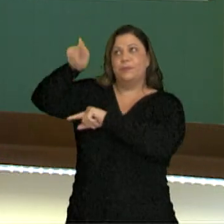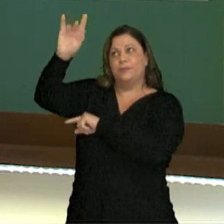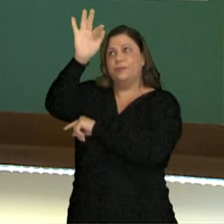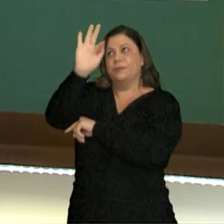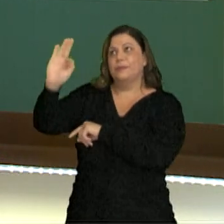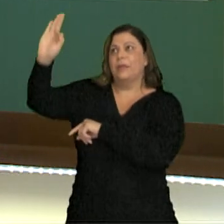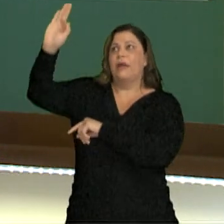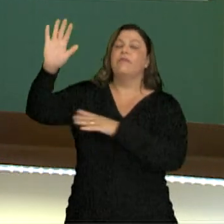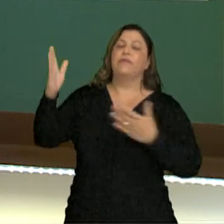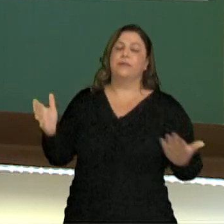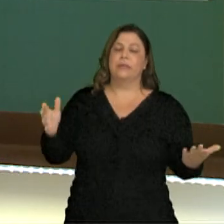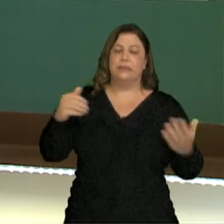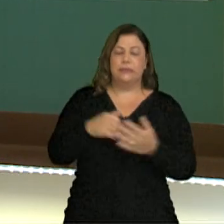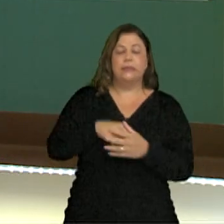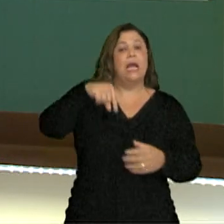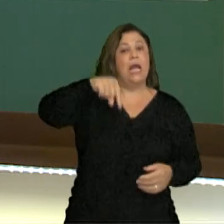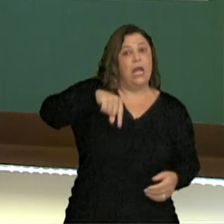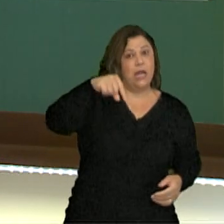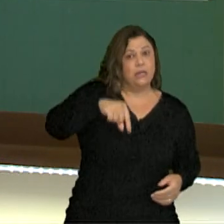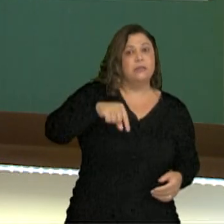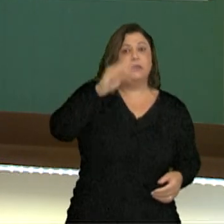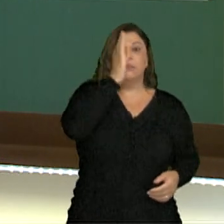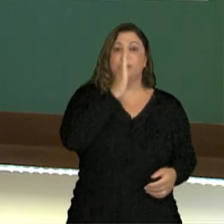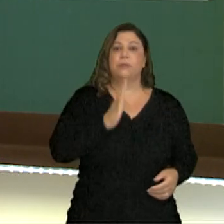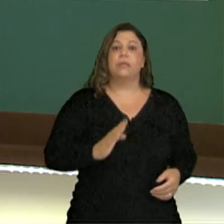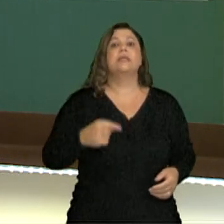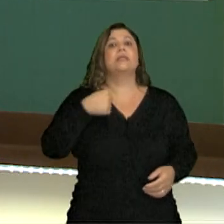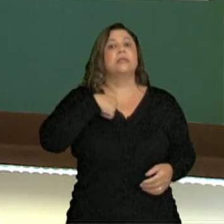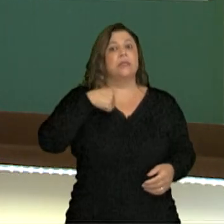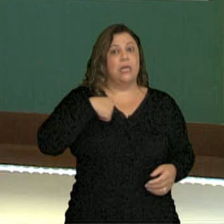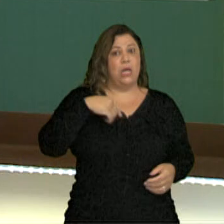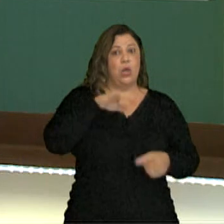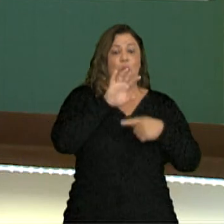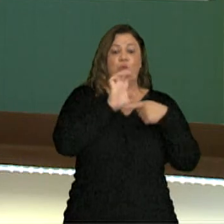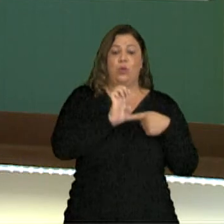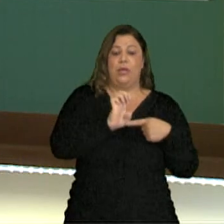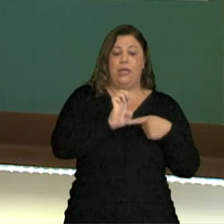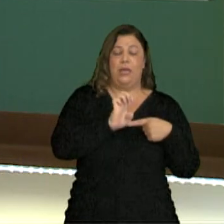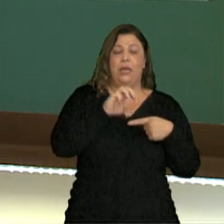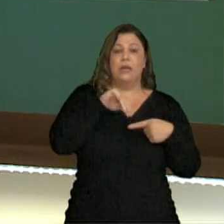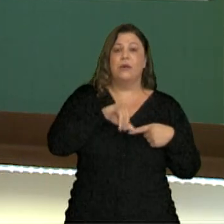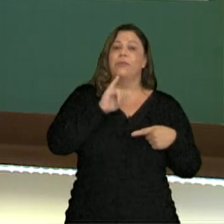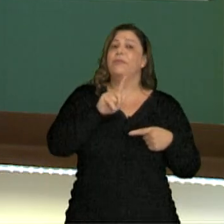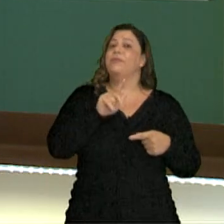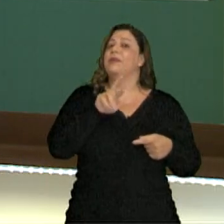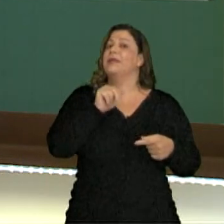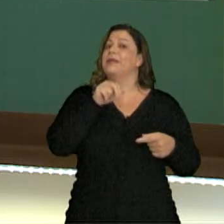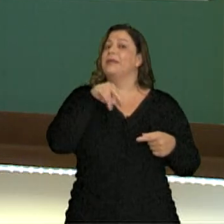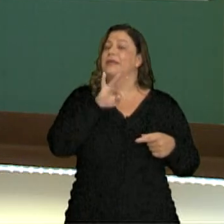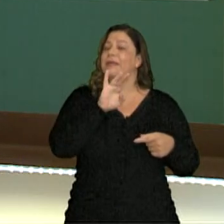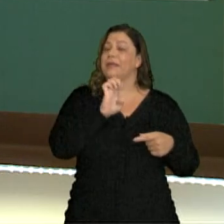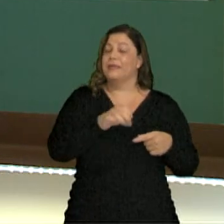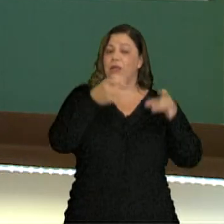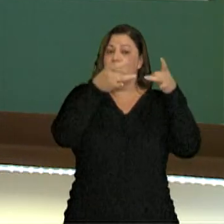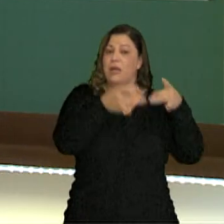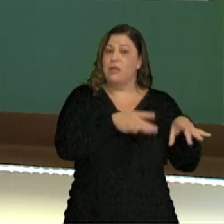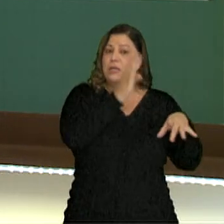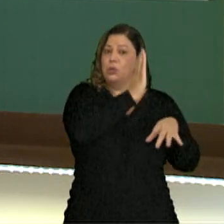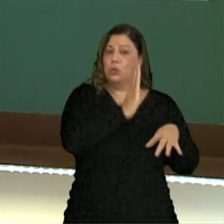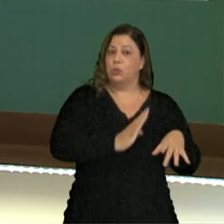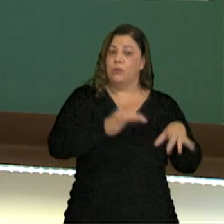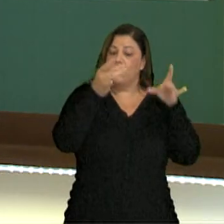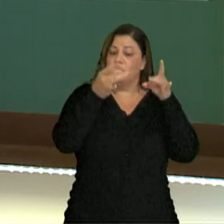França. Aqui para o Brasil, eu serei uma emigrante, porque eu estarei deixando o meu